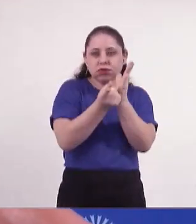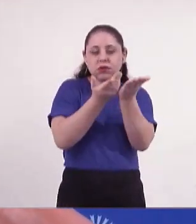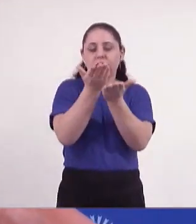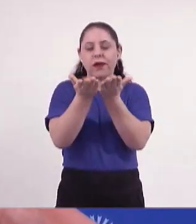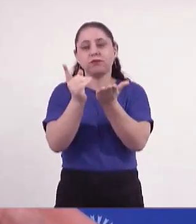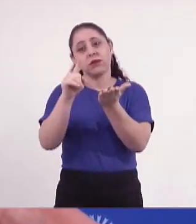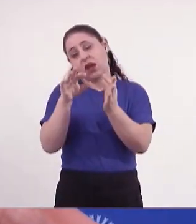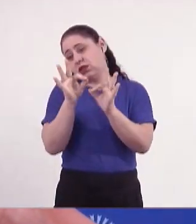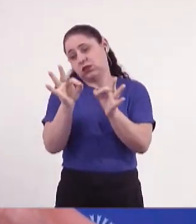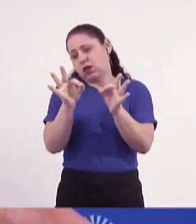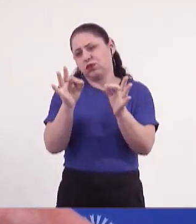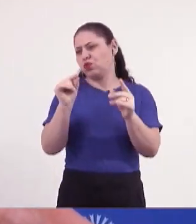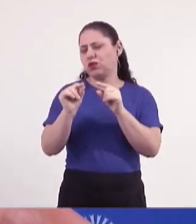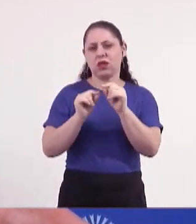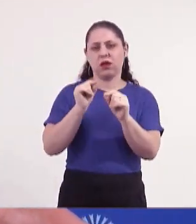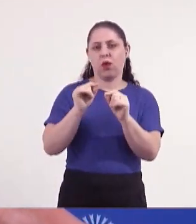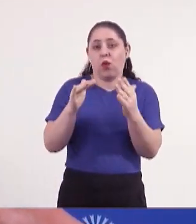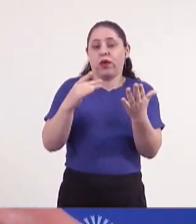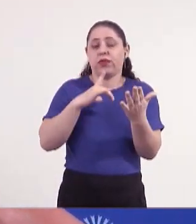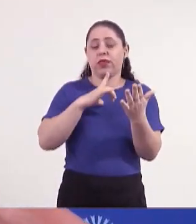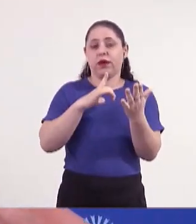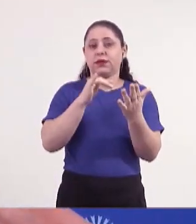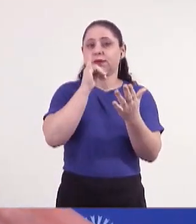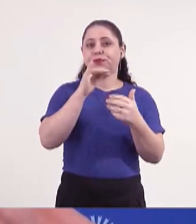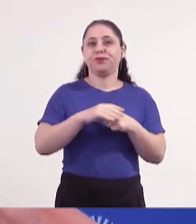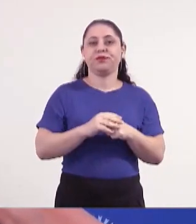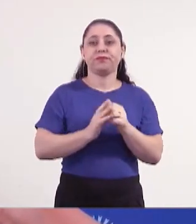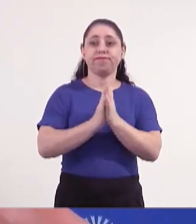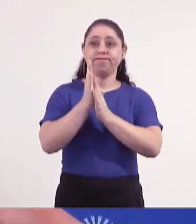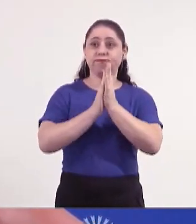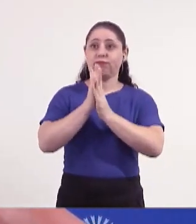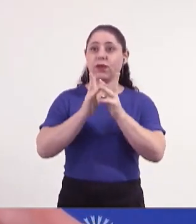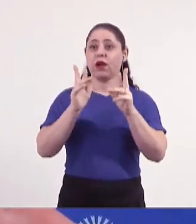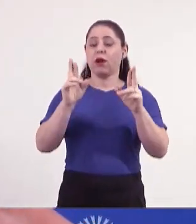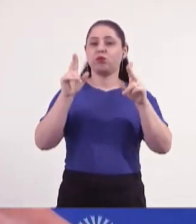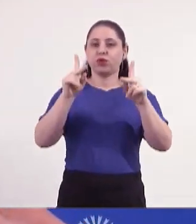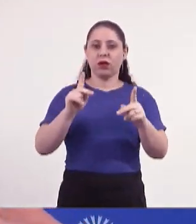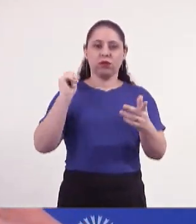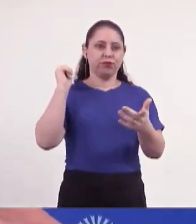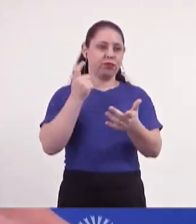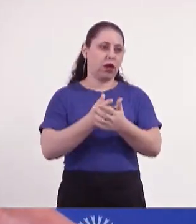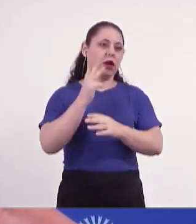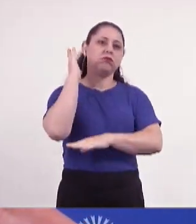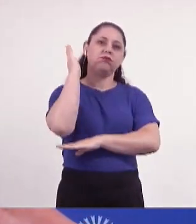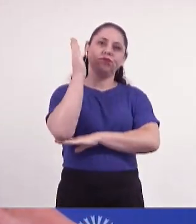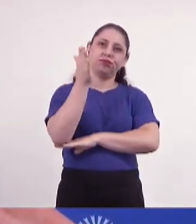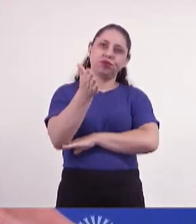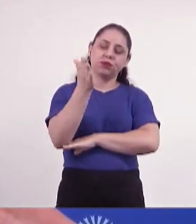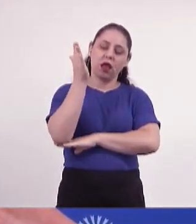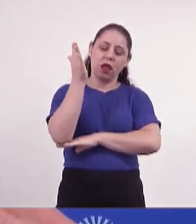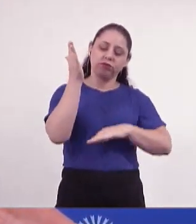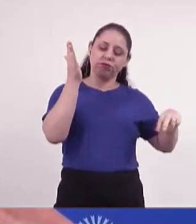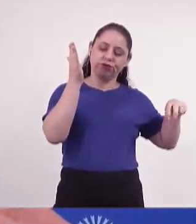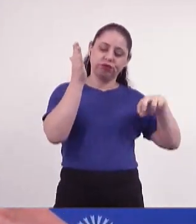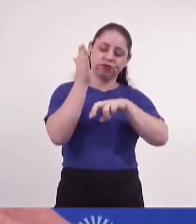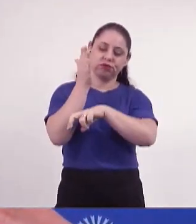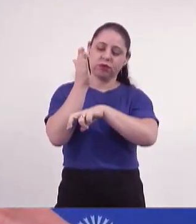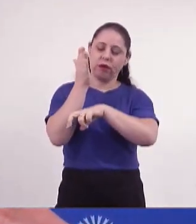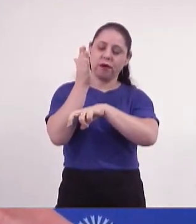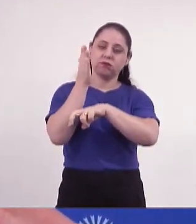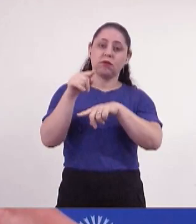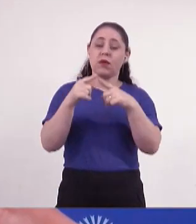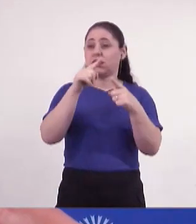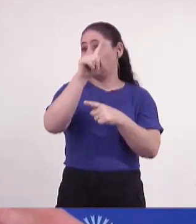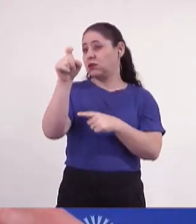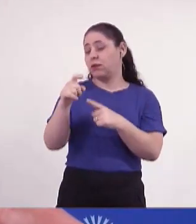Óbvio que quando se trata da expectativa da população de ter que pagar pedágio, as pessoas questionam, mas